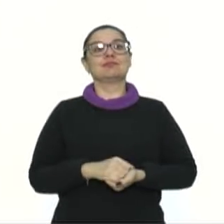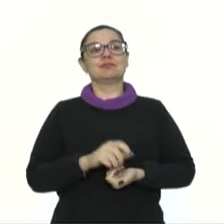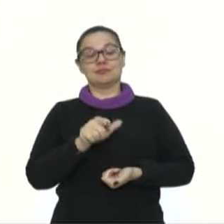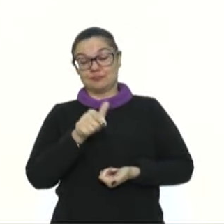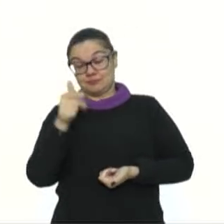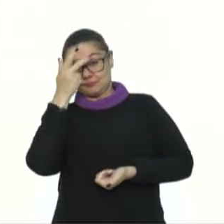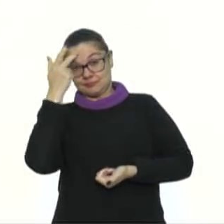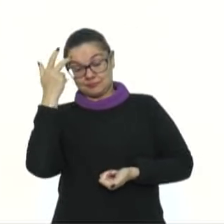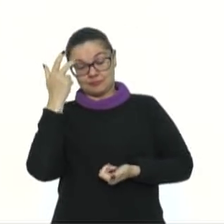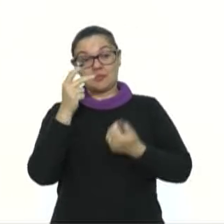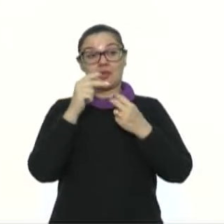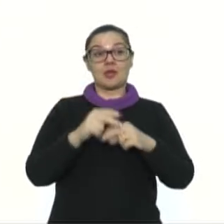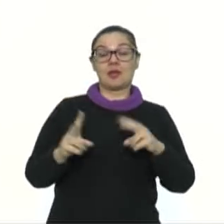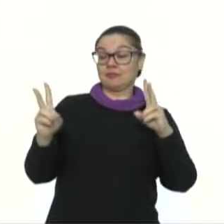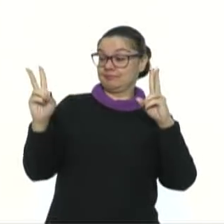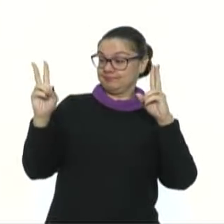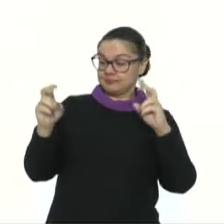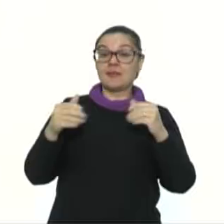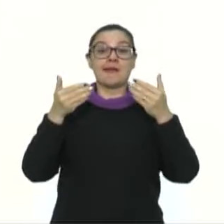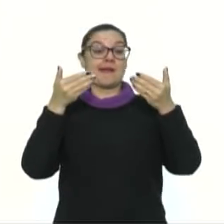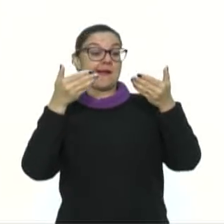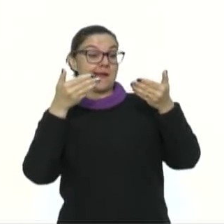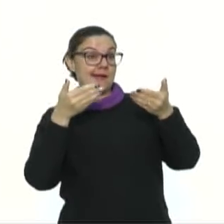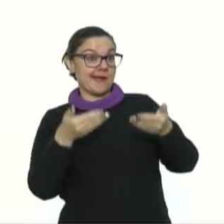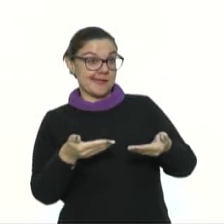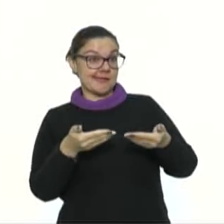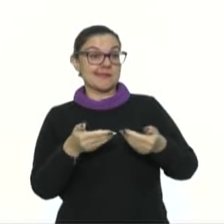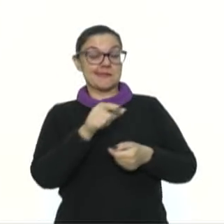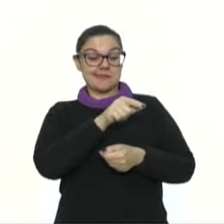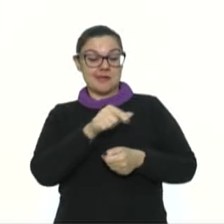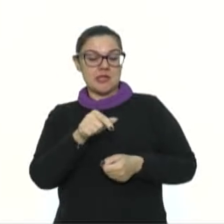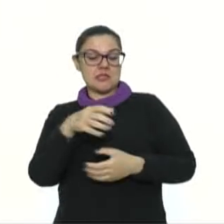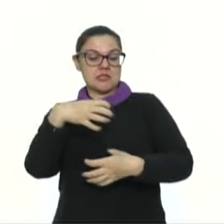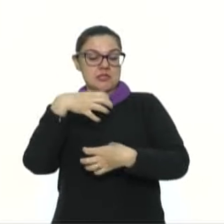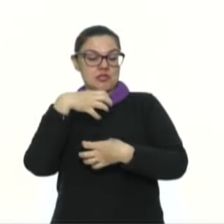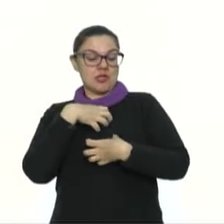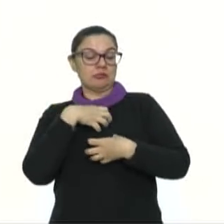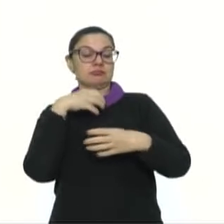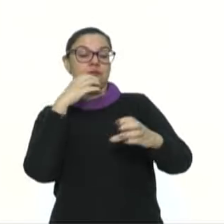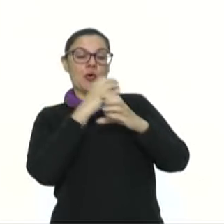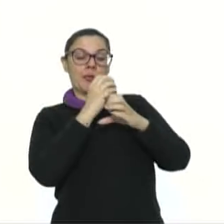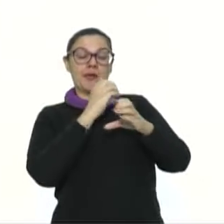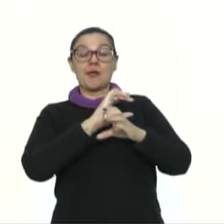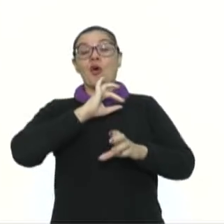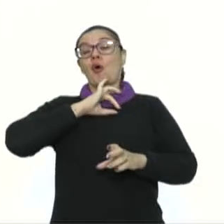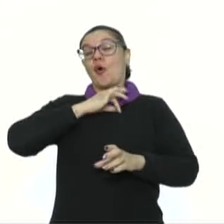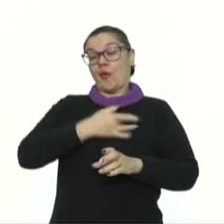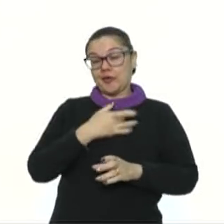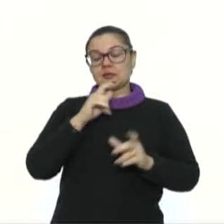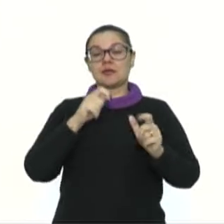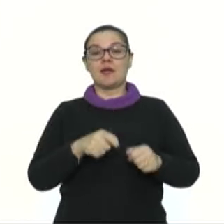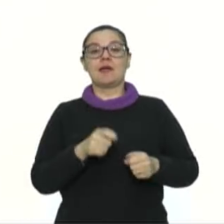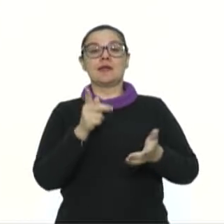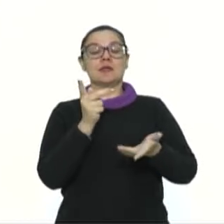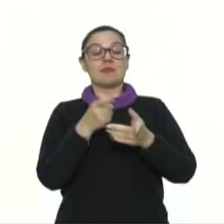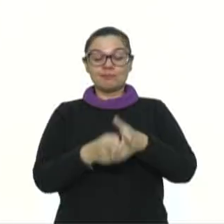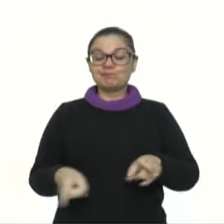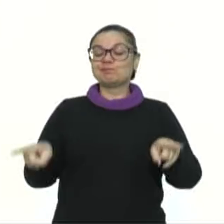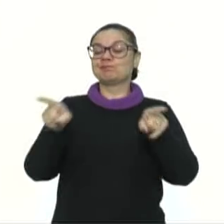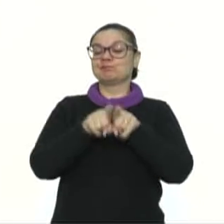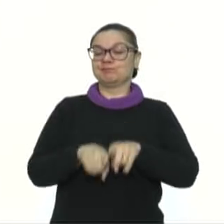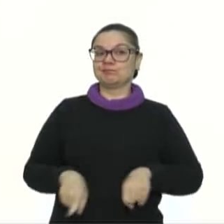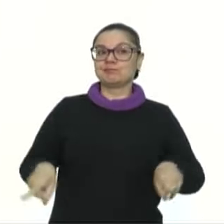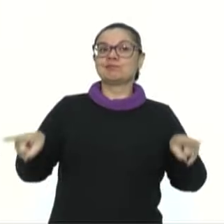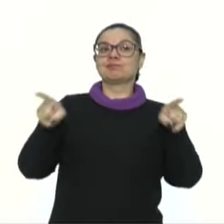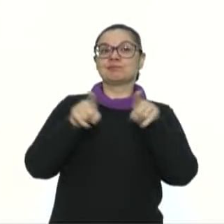outro. Abre aspas. Assim, esse modelo de comunicação pode tornar-se circular